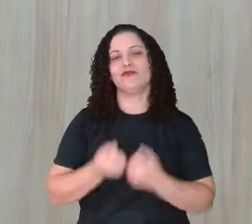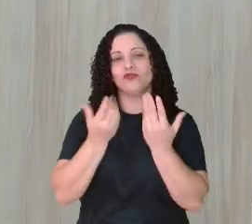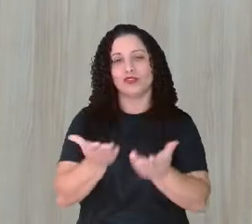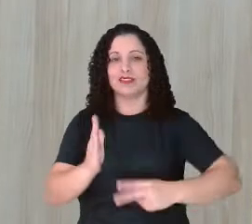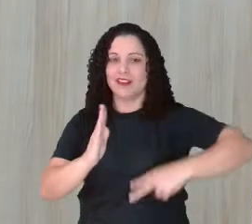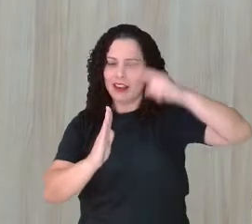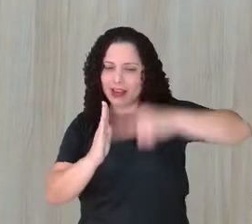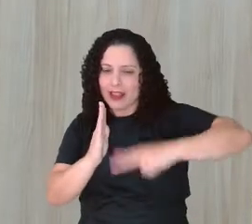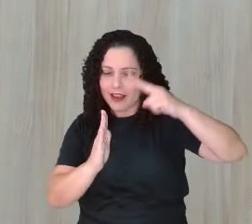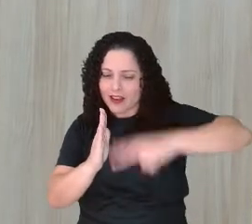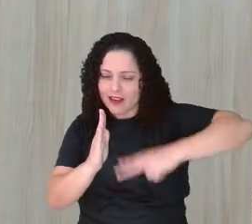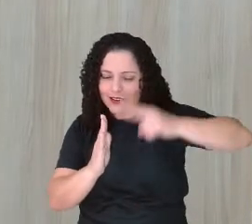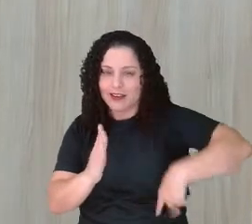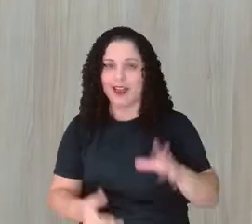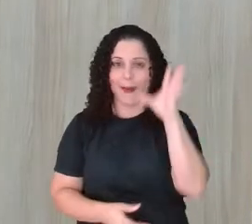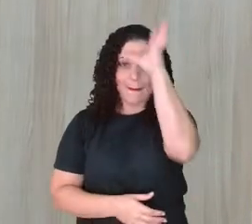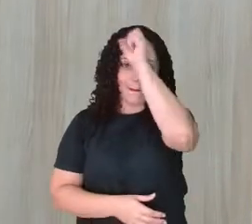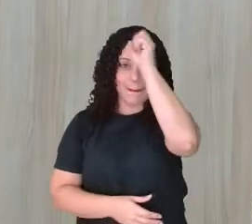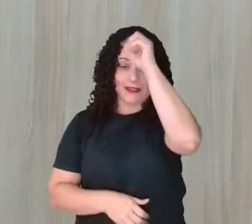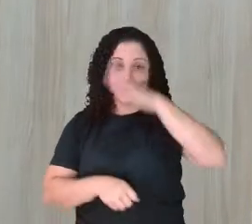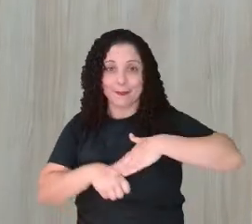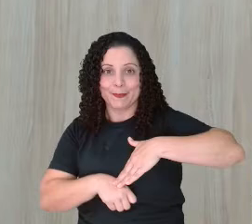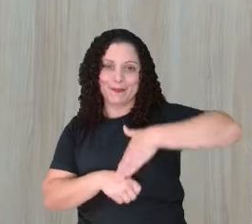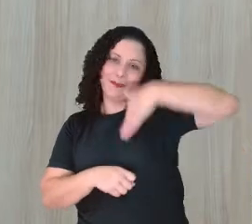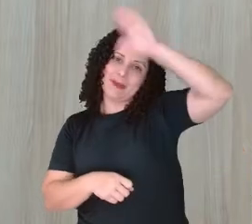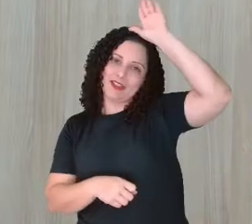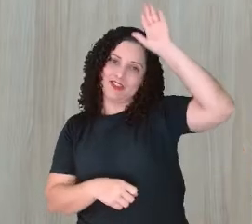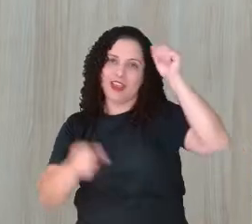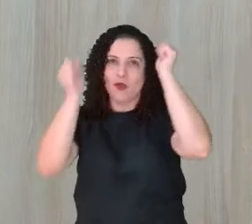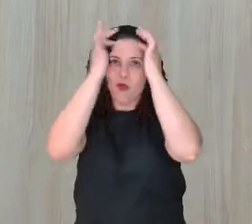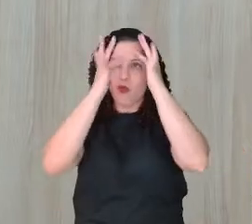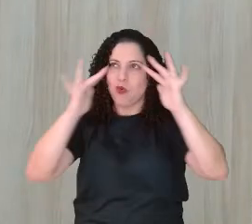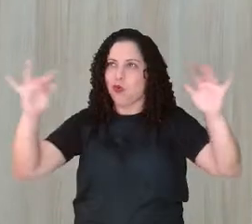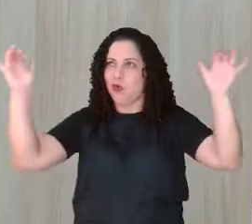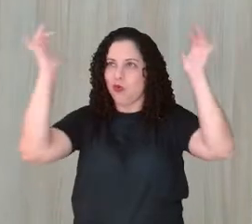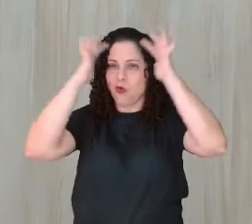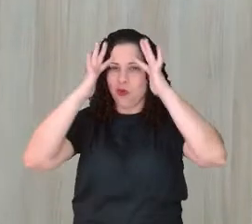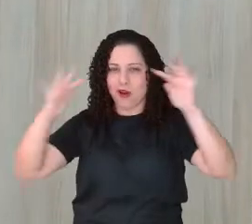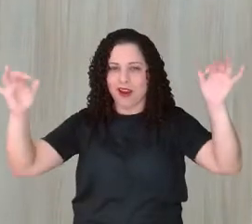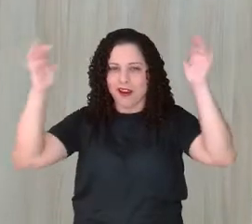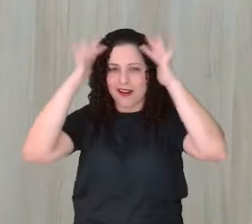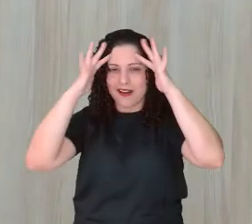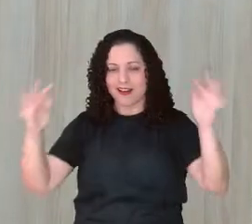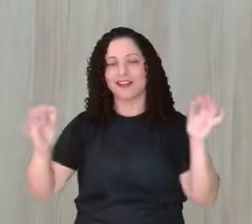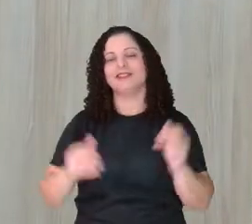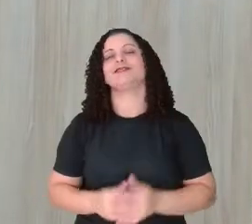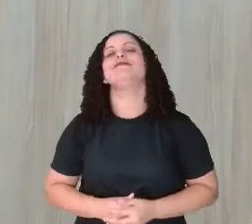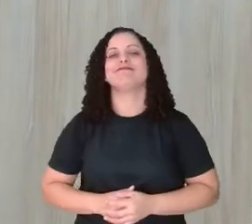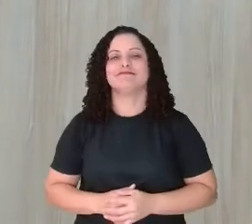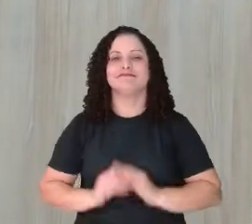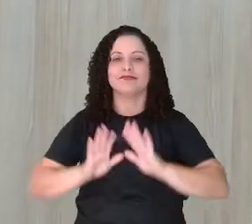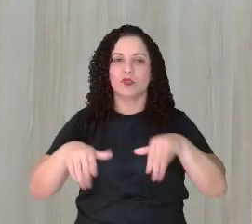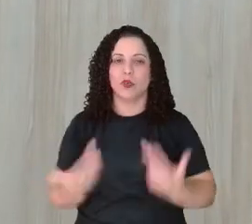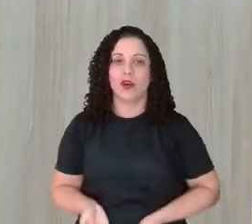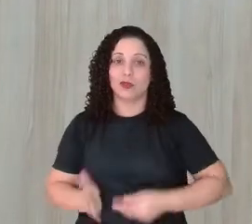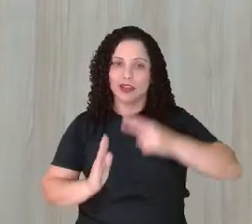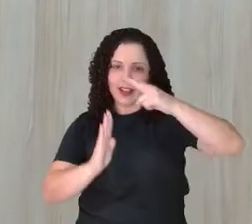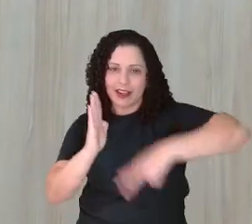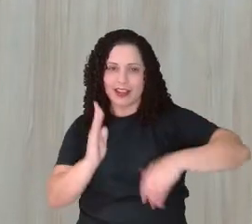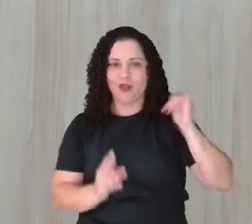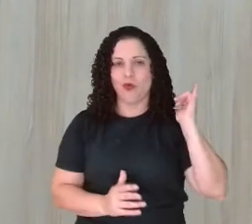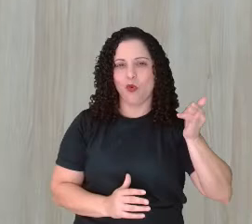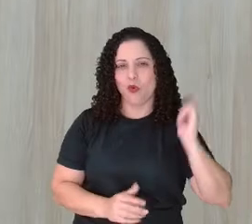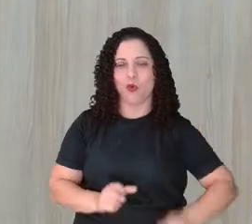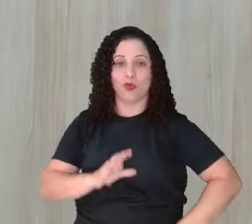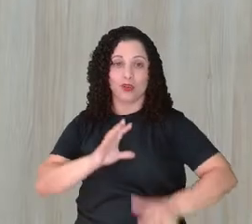lê, mais você aprende, mais você viaja para lugares. Realmente, quando a gente lê um conto, uma